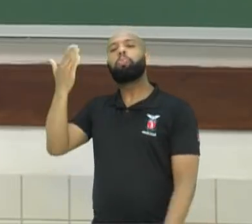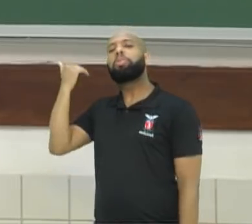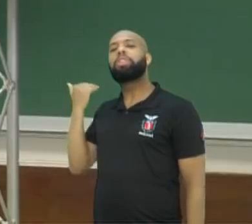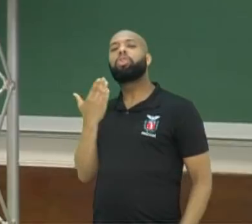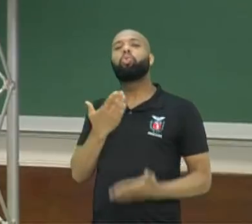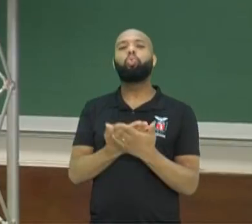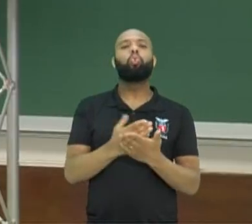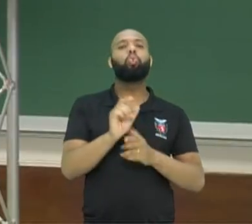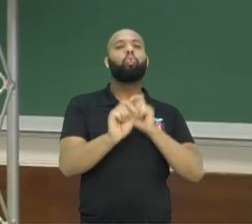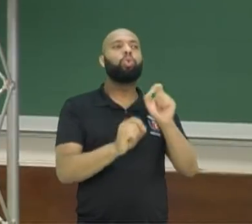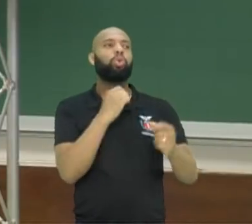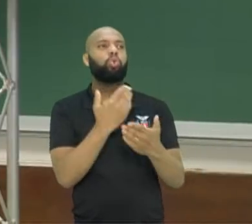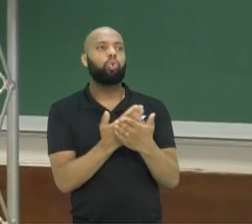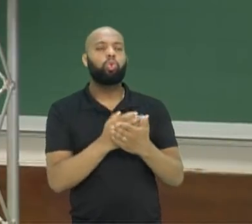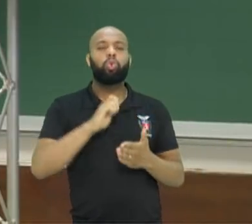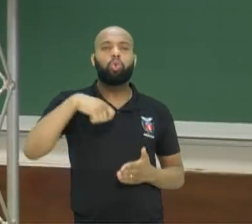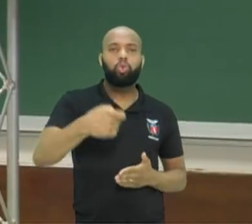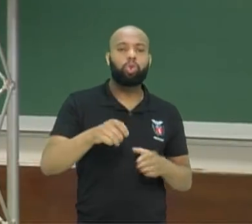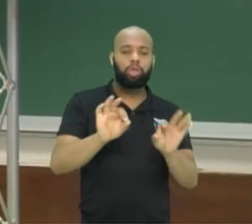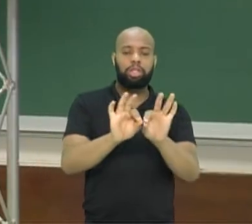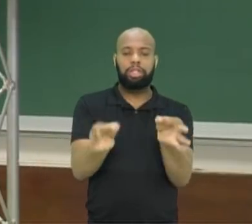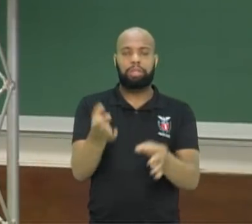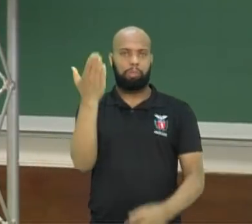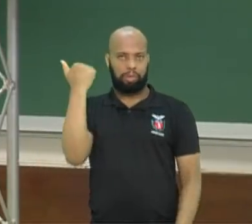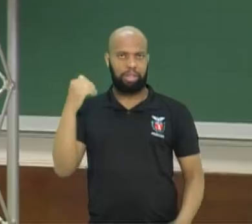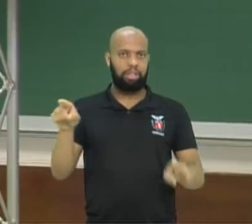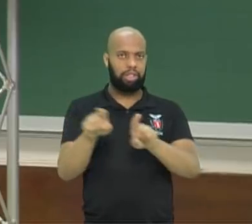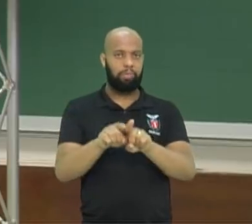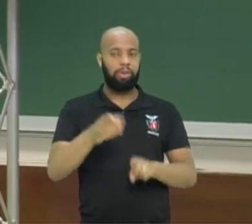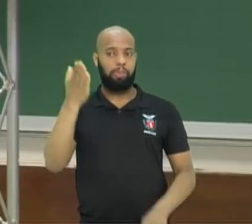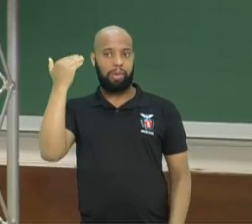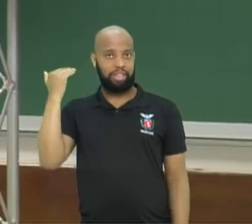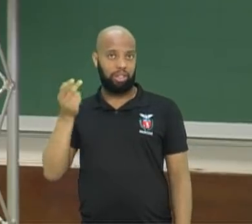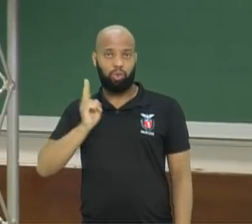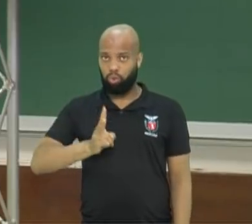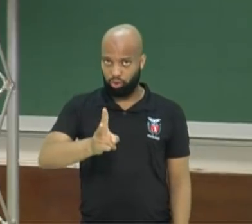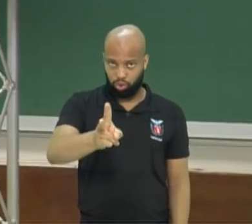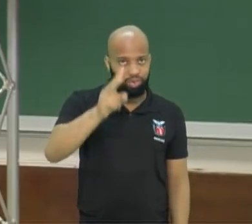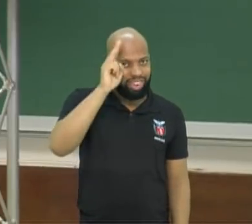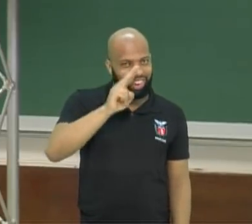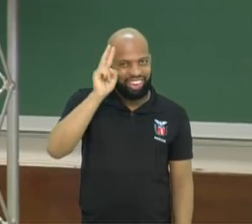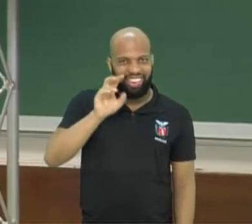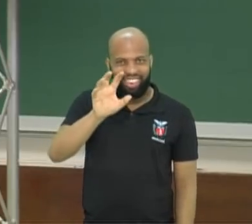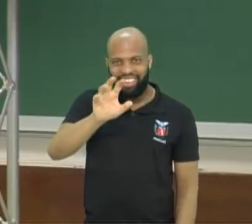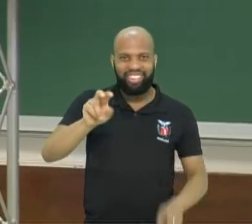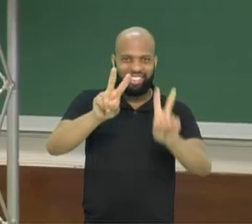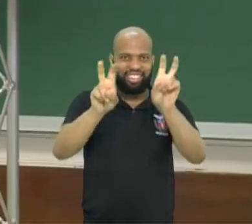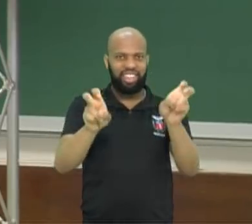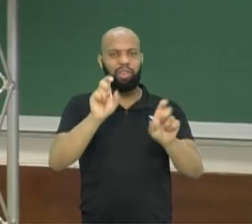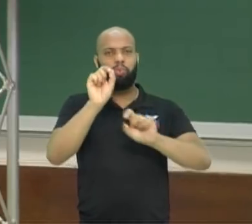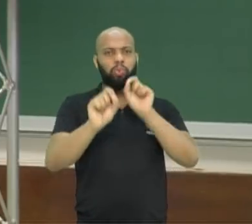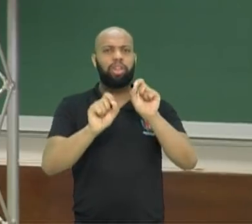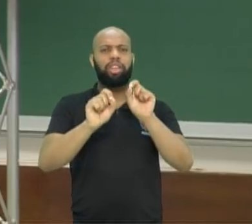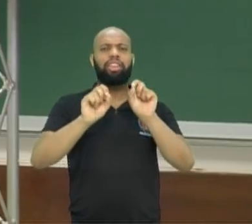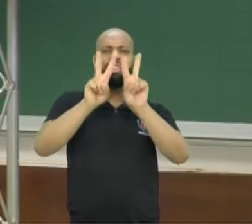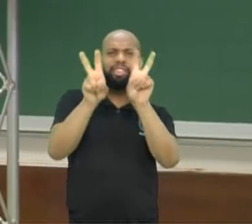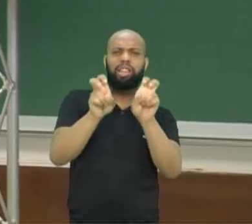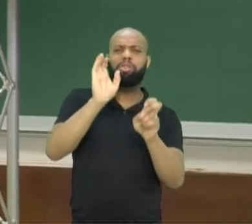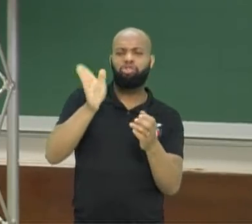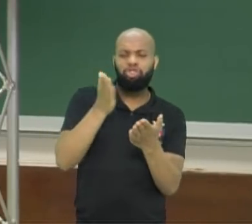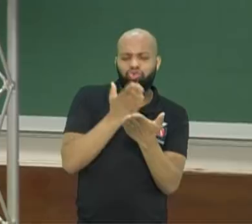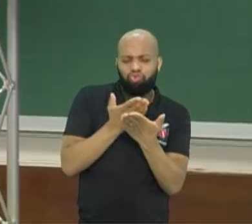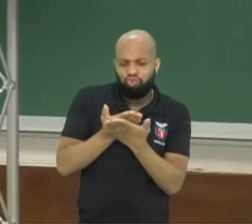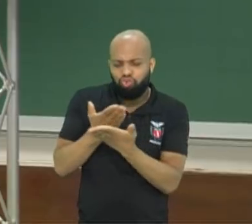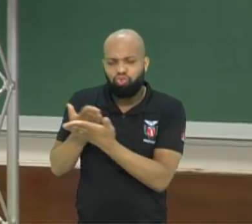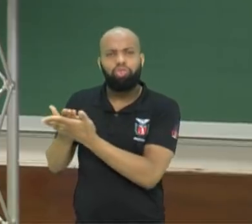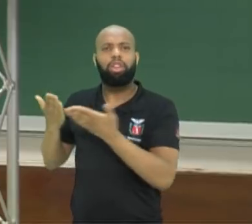Na aula passada a gente falou sobre o Simple Past e o Past Continuous. Lembra disso? Né? Um assunto que a gente já tem falado há tempos, então a